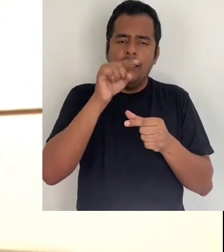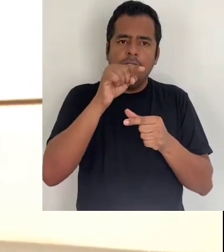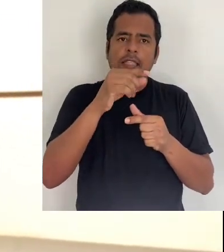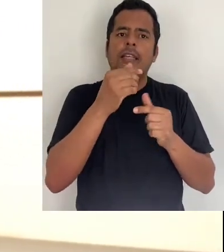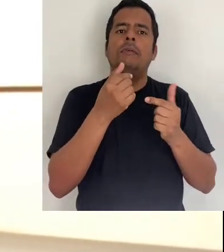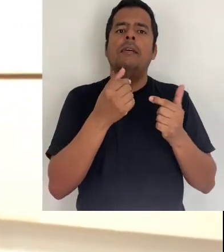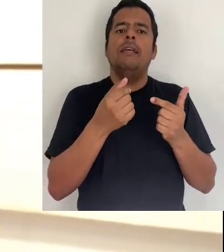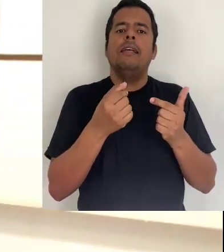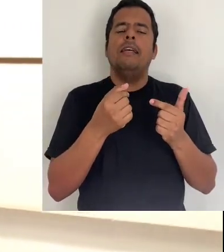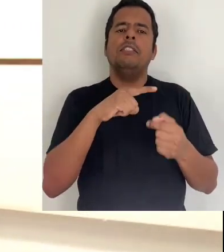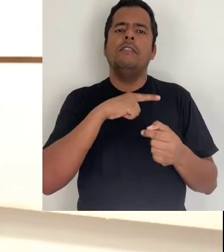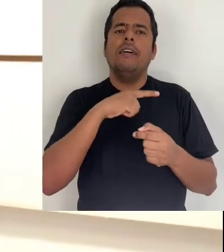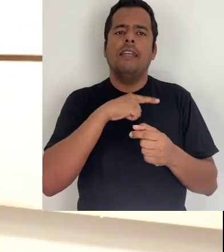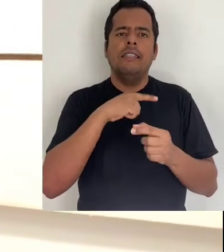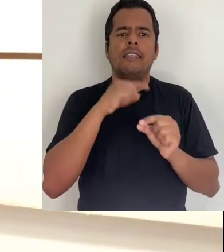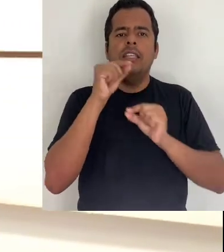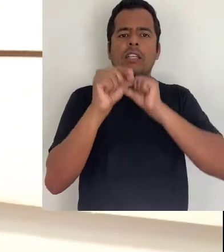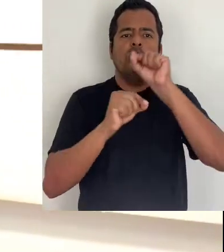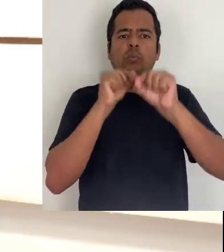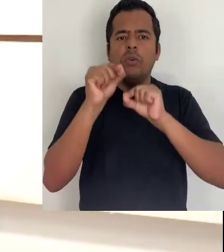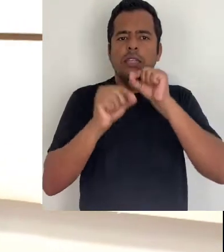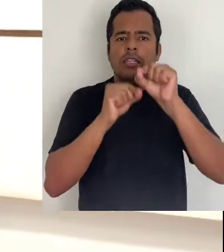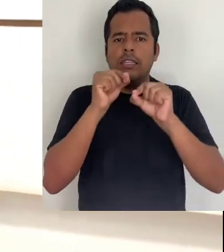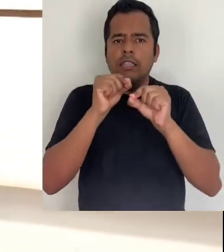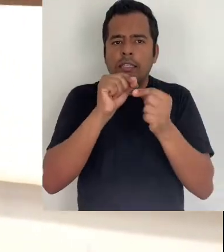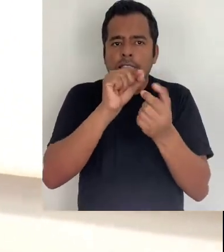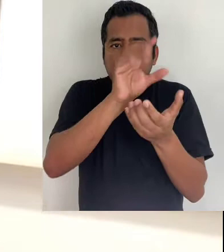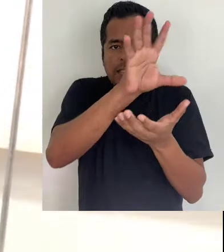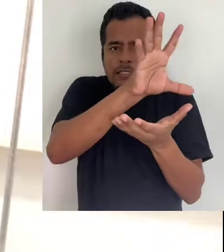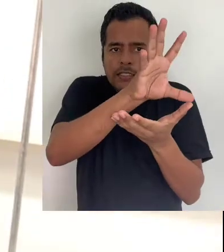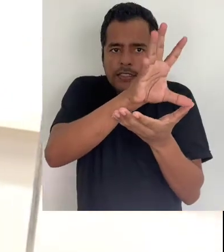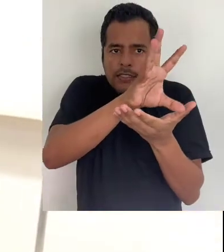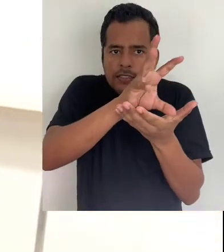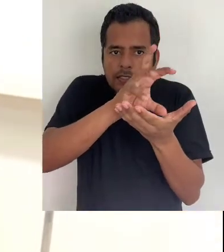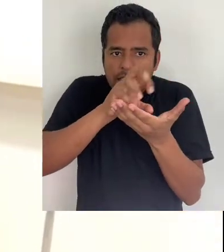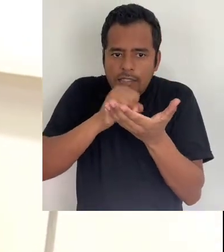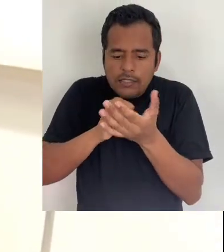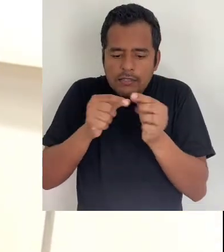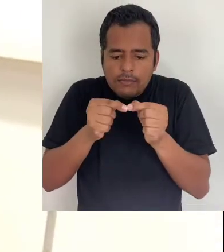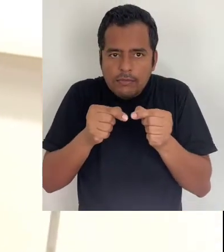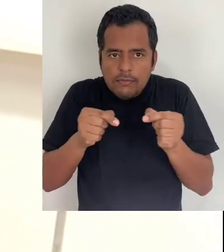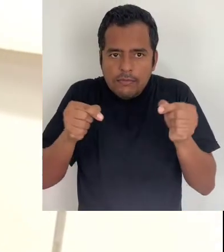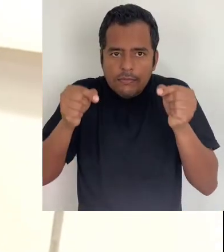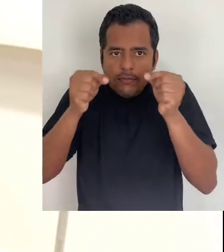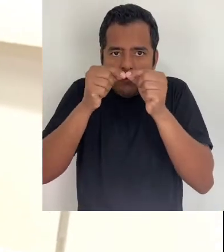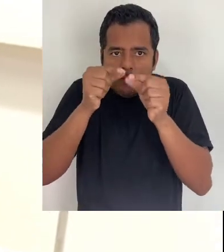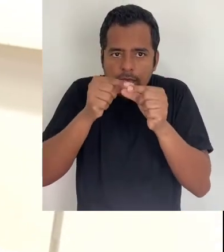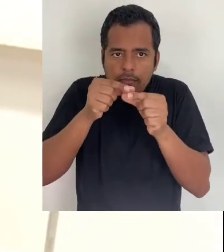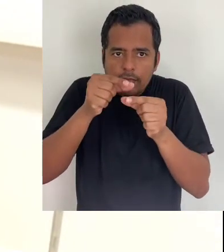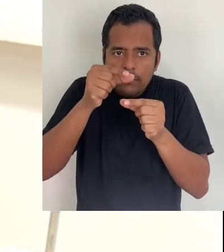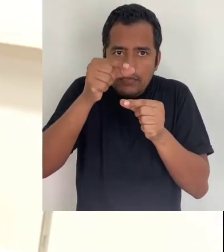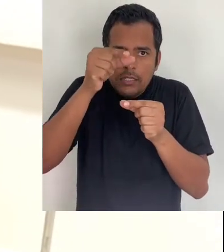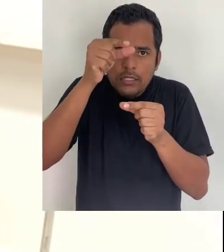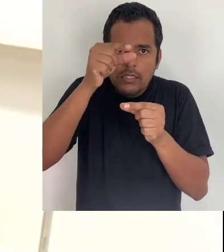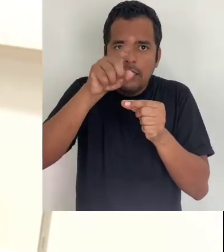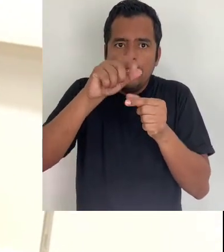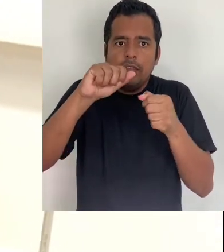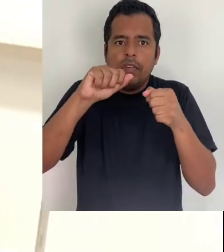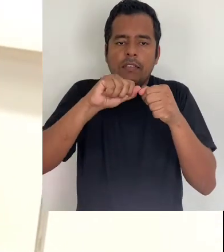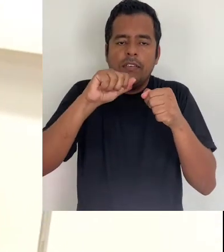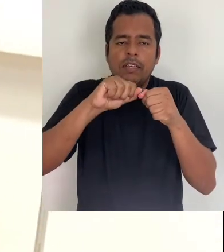Então, nesse processo agora, a gente vai retirar esse frasco, esse